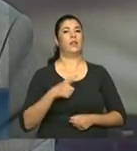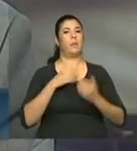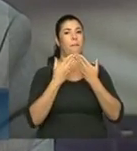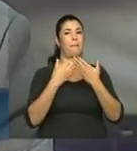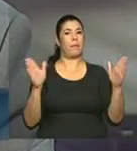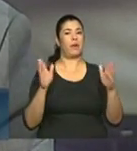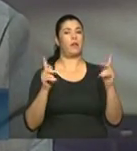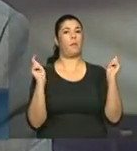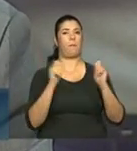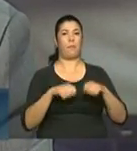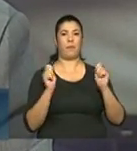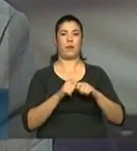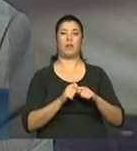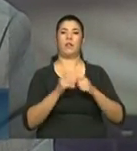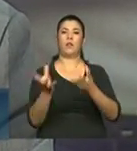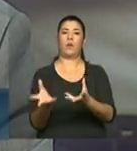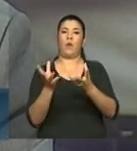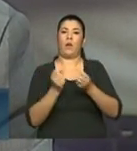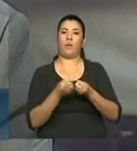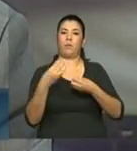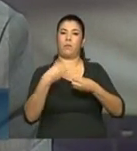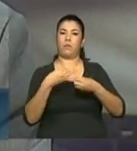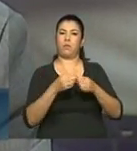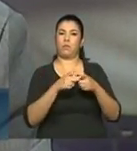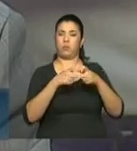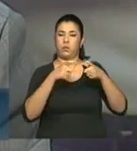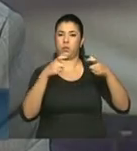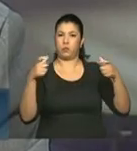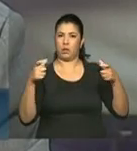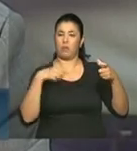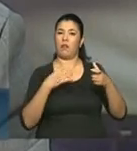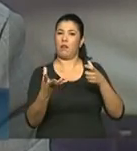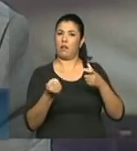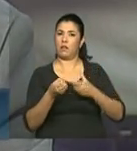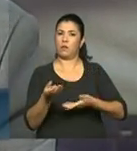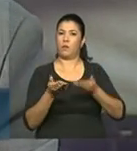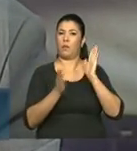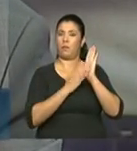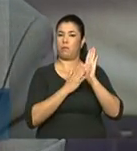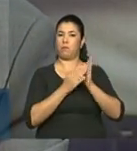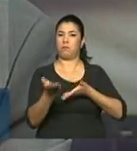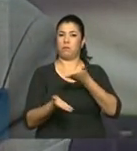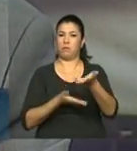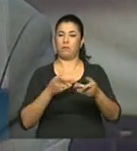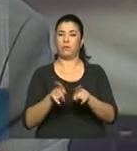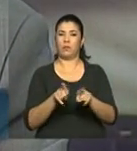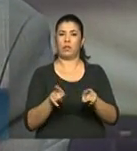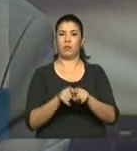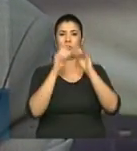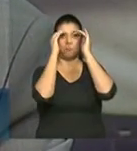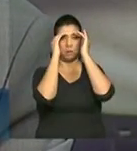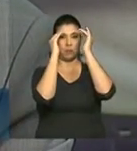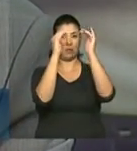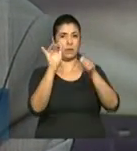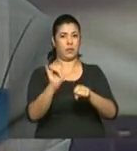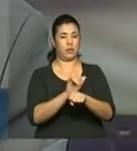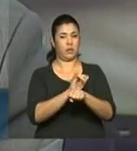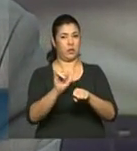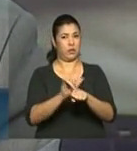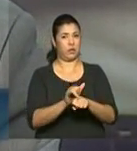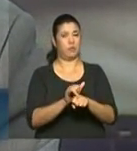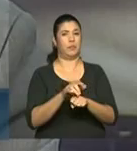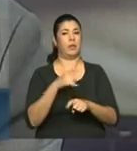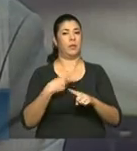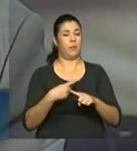possibilidade de adesão dos municípios. Quanto maior o número de municípios aderirem, e respeitamos as estratégias, porque